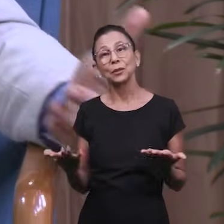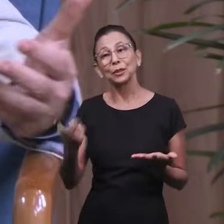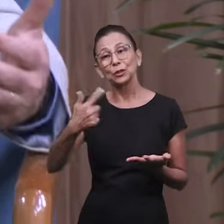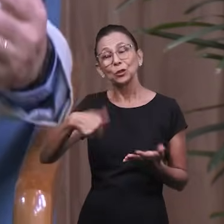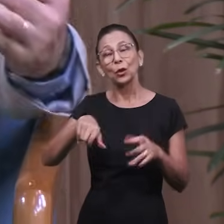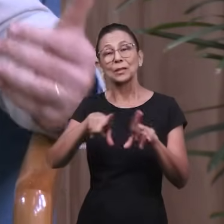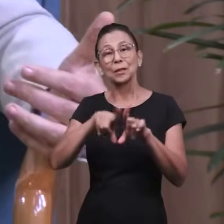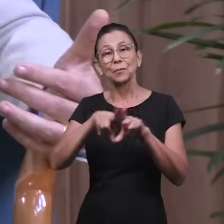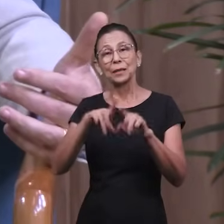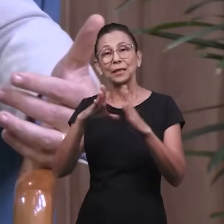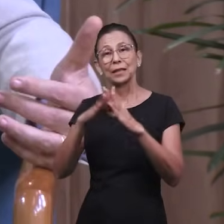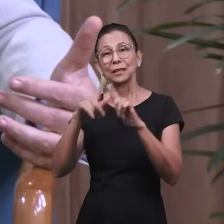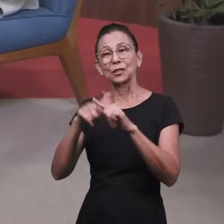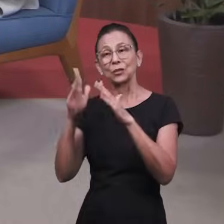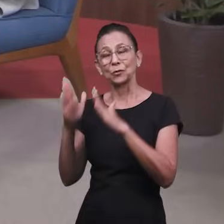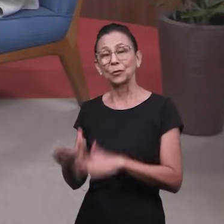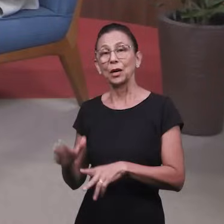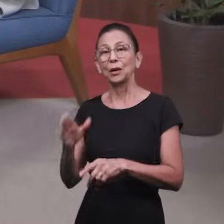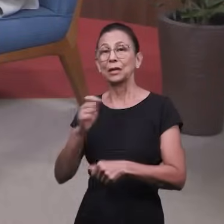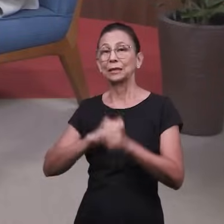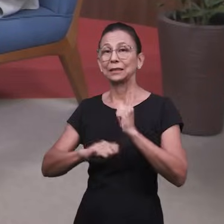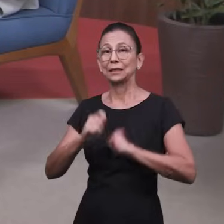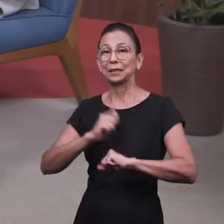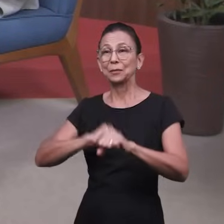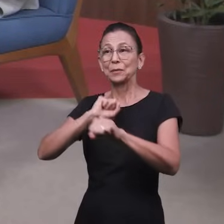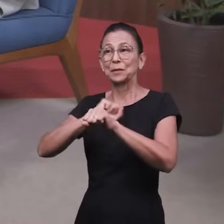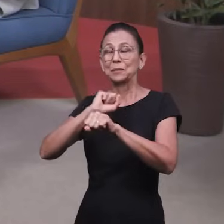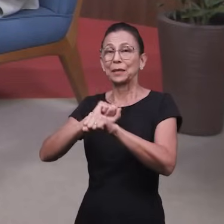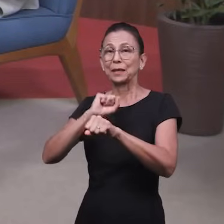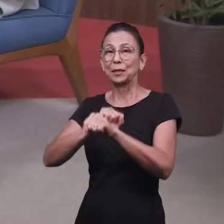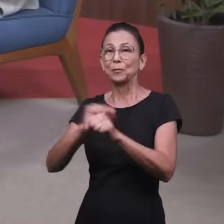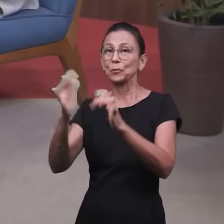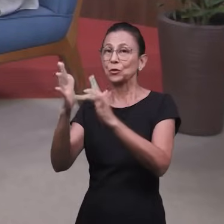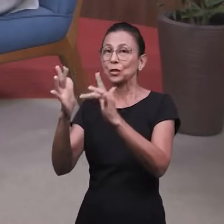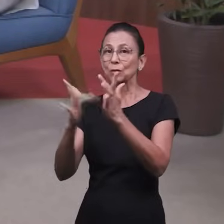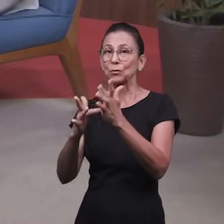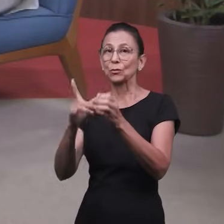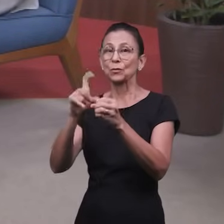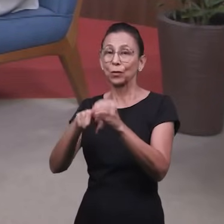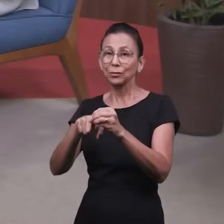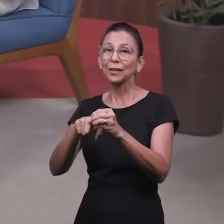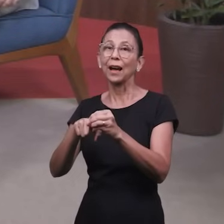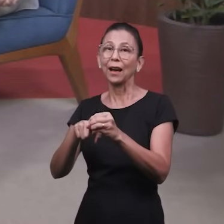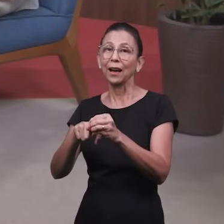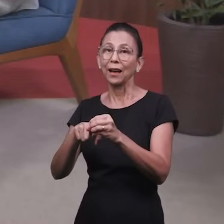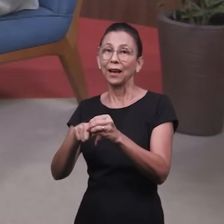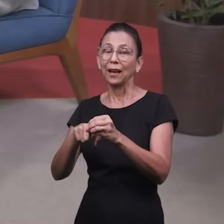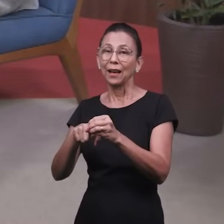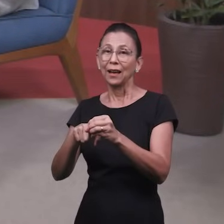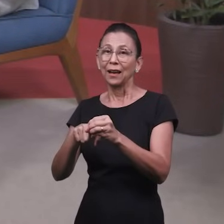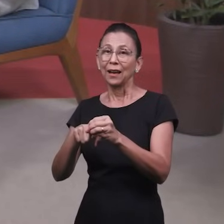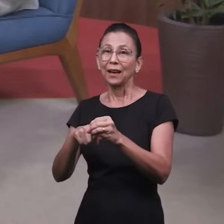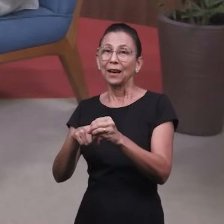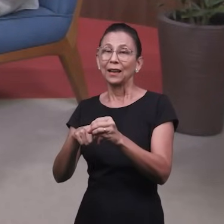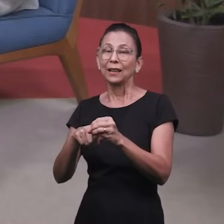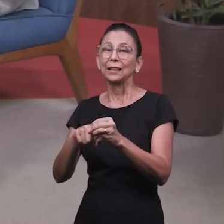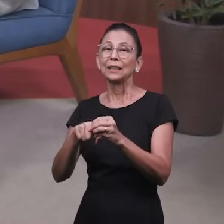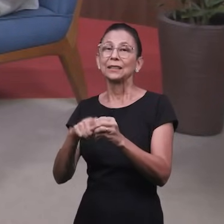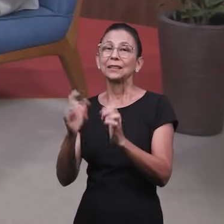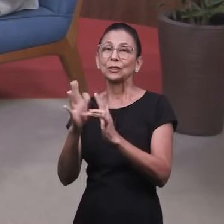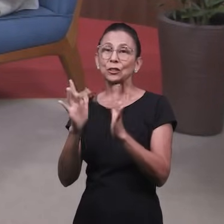expectativa é pela chegada dele. Na parábola das bodas. Isso, muito bem. Das virgens, né?